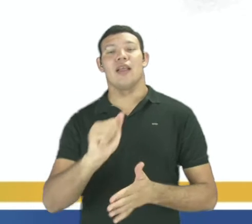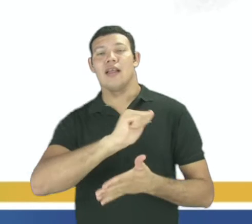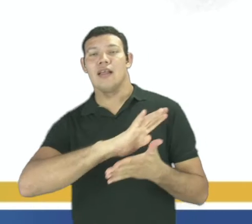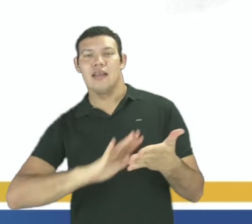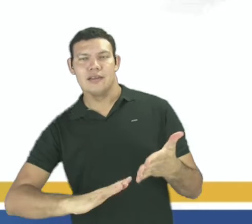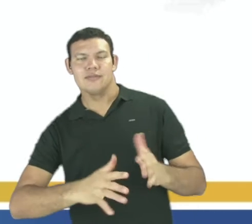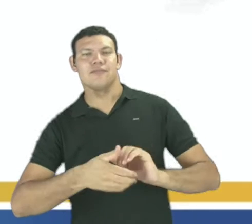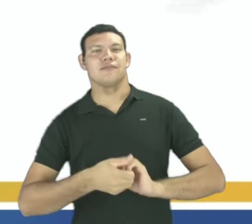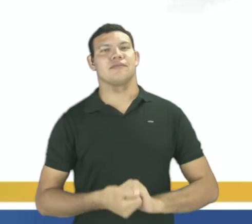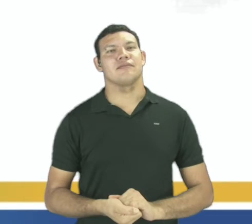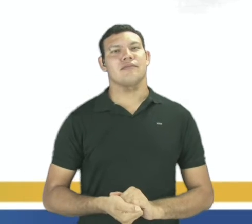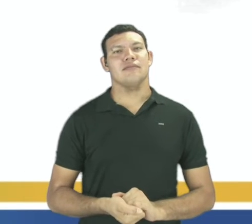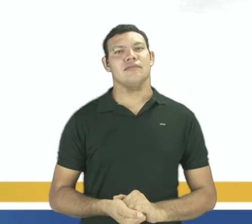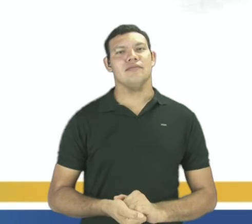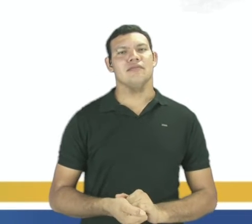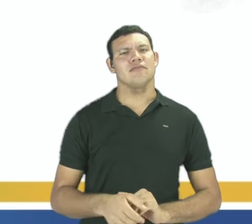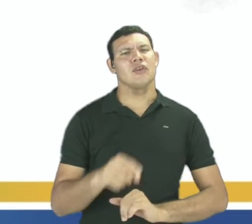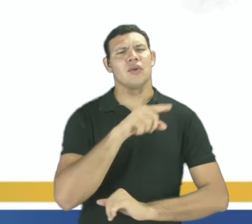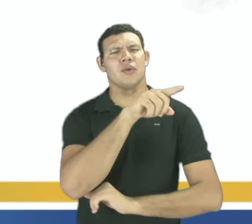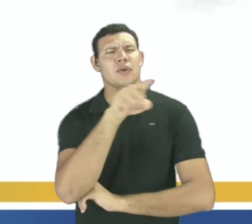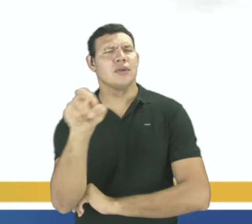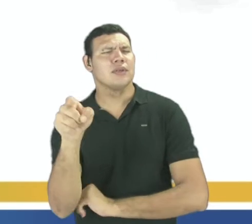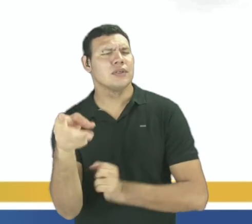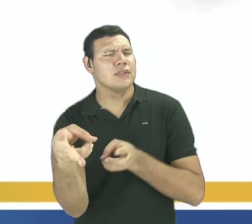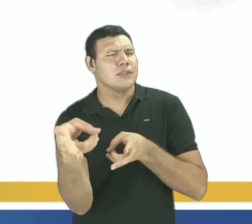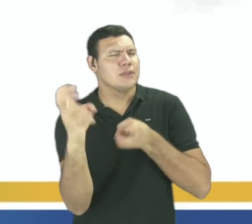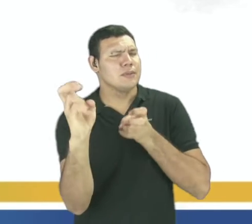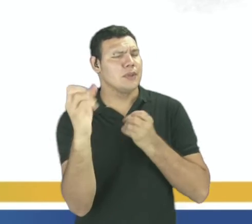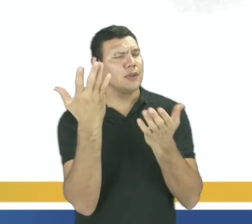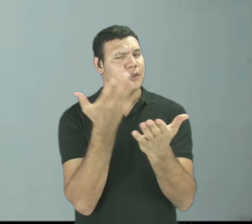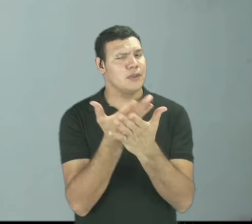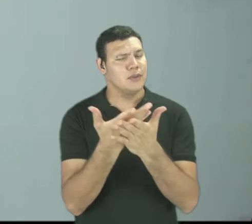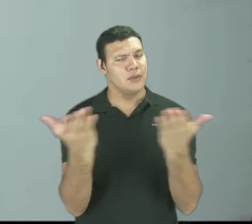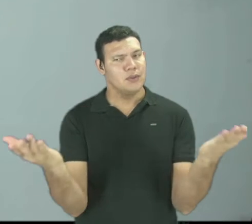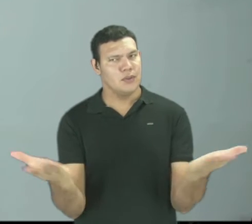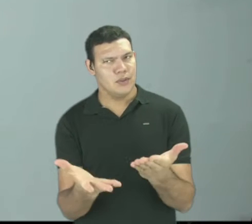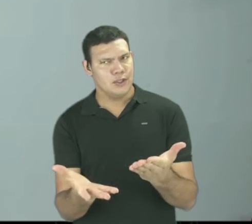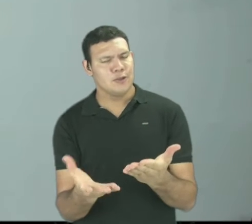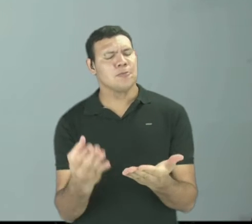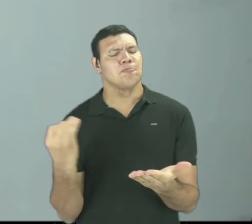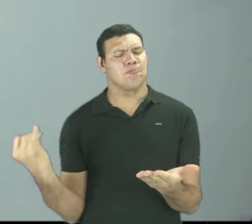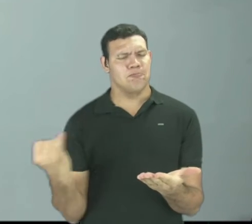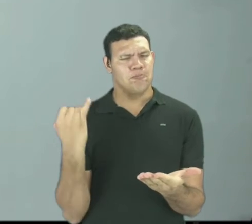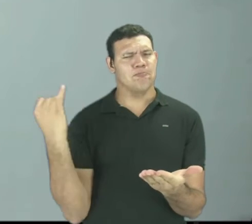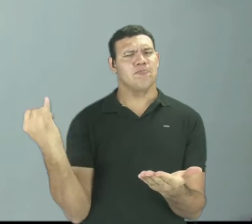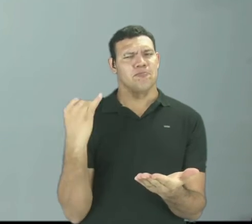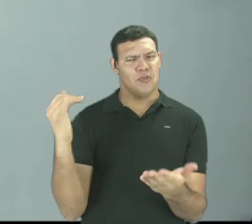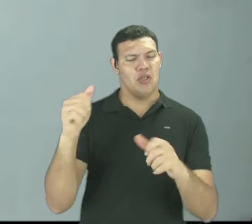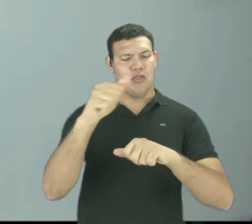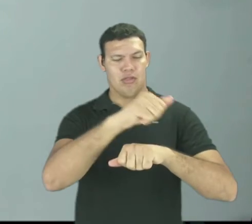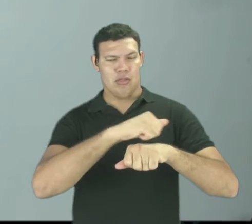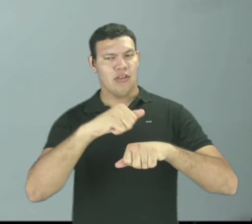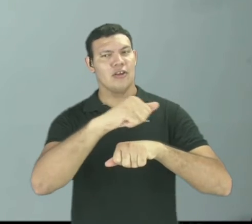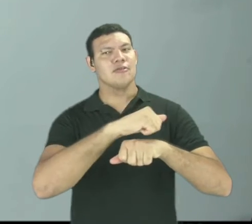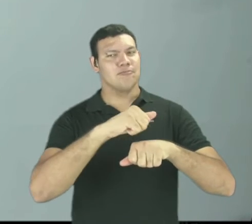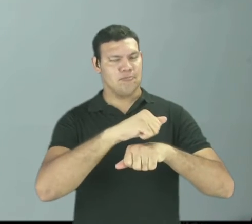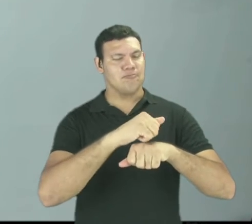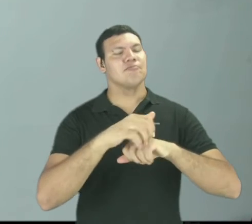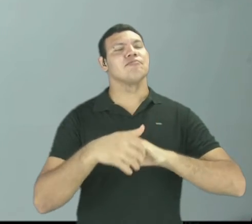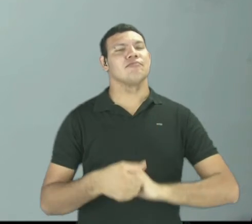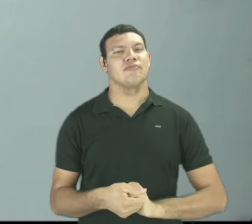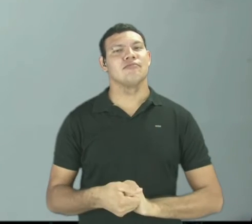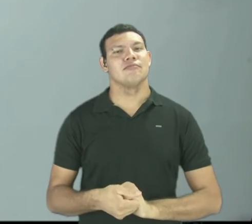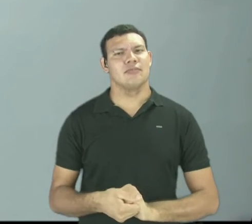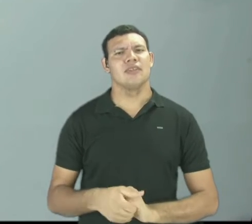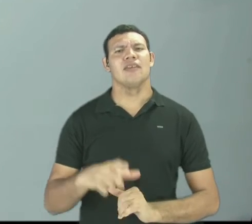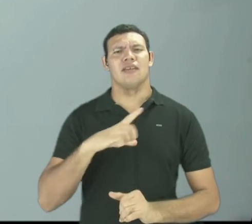Exercitando. Vocês puderam ver nessa aula como é interessante o mundo dos advérbios e que